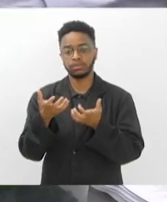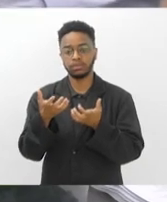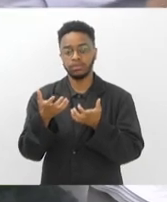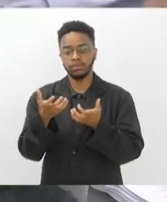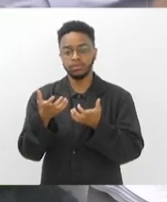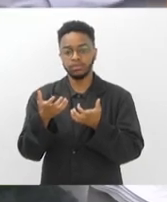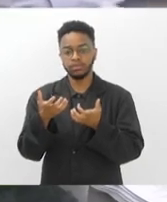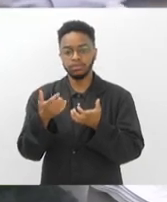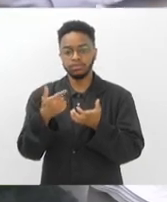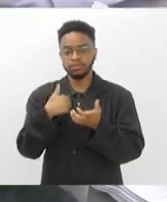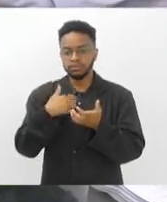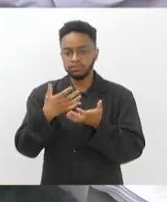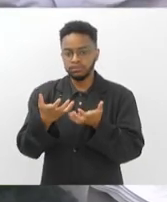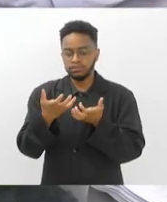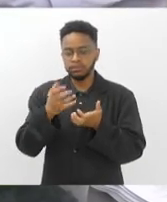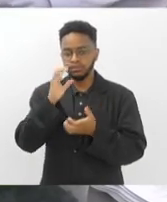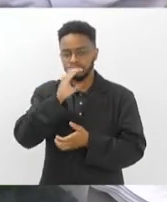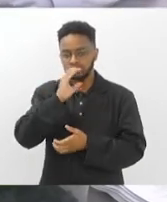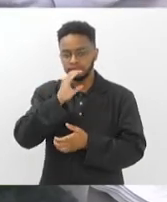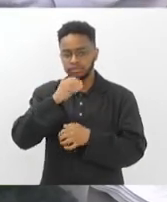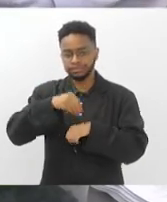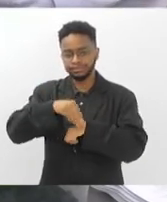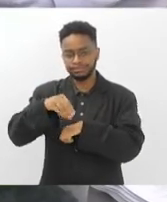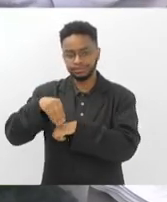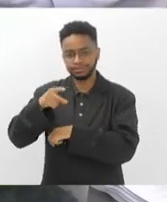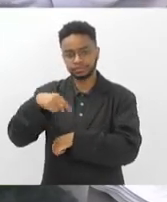eu quero rapidamente dizer